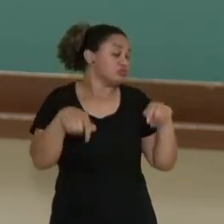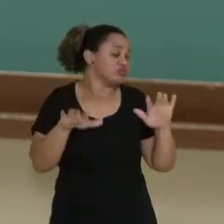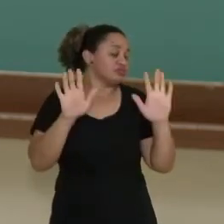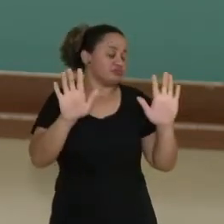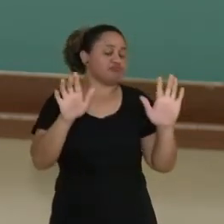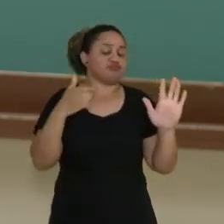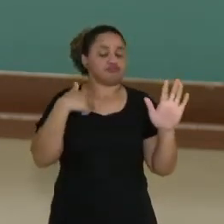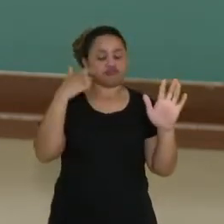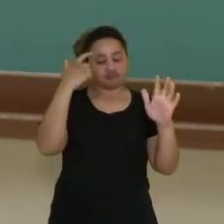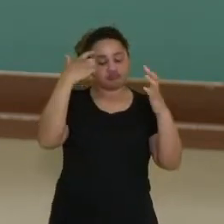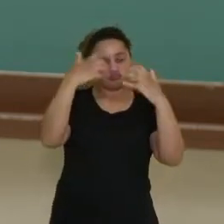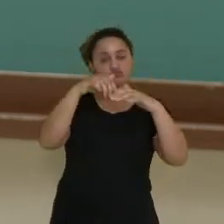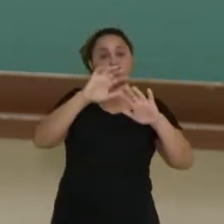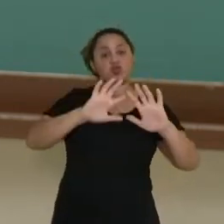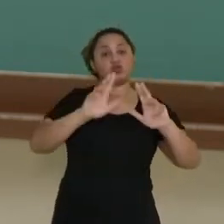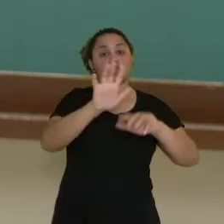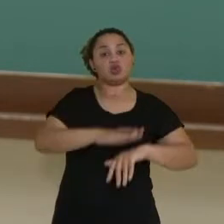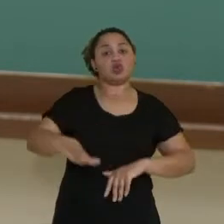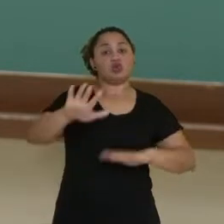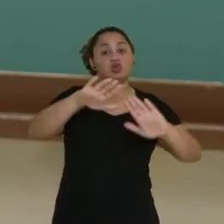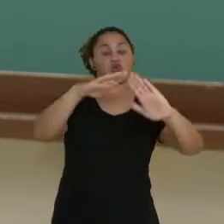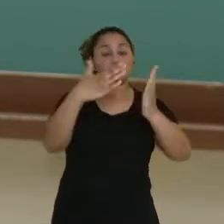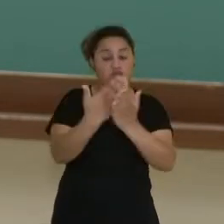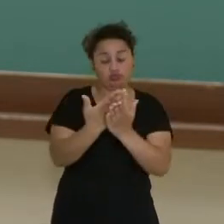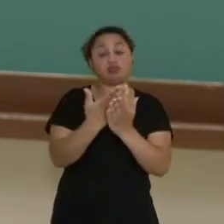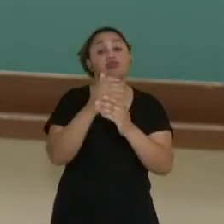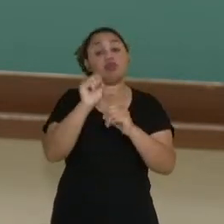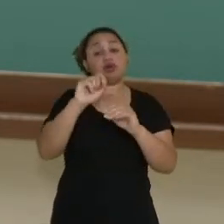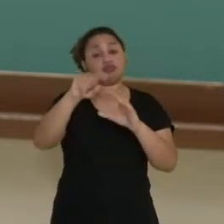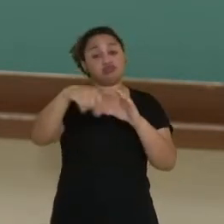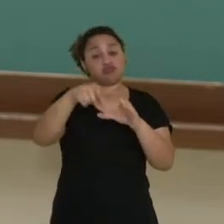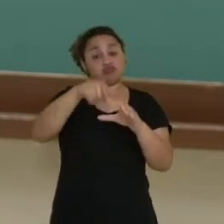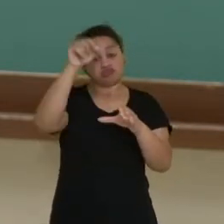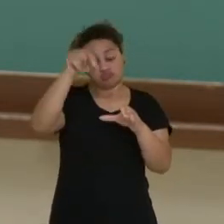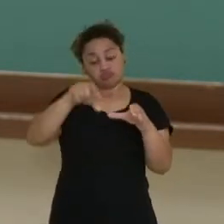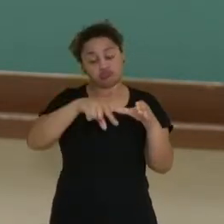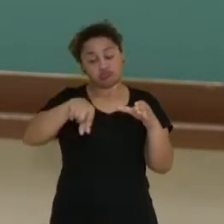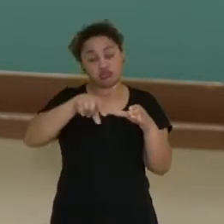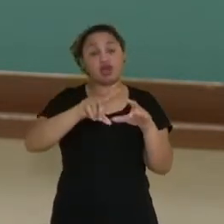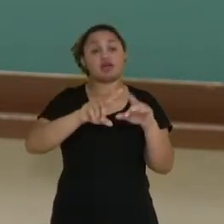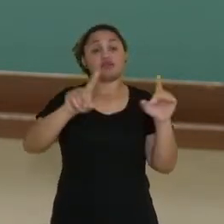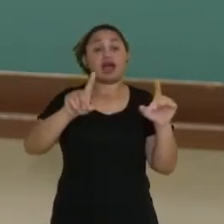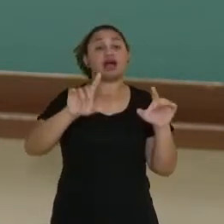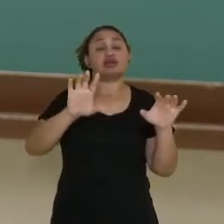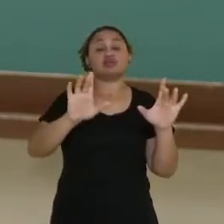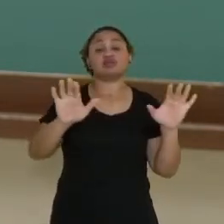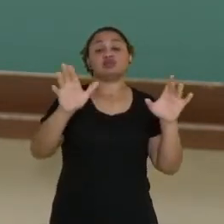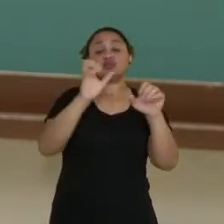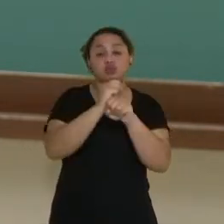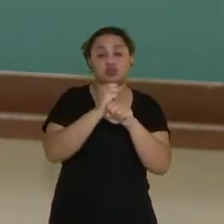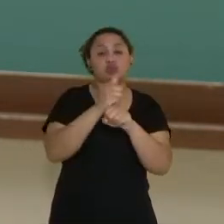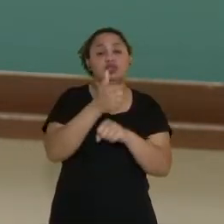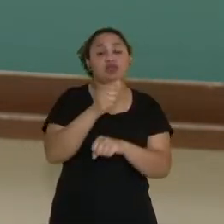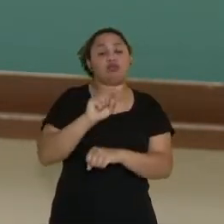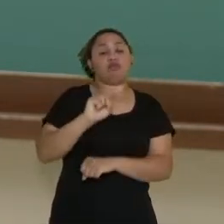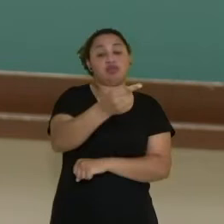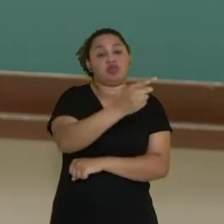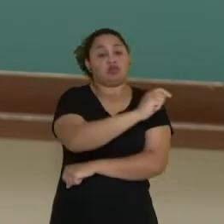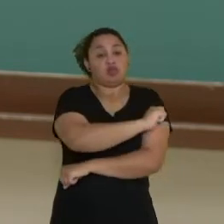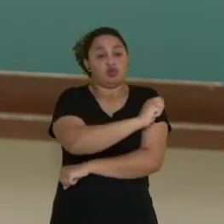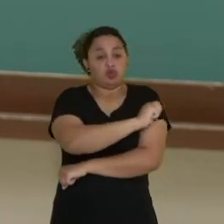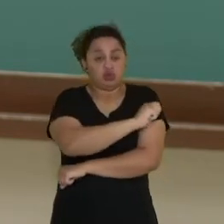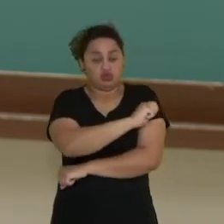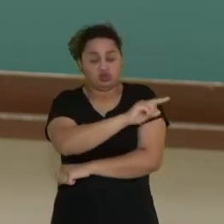Veja, toda a escola está concorrendo, né? Só que desse total de alunos, desses 1.000 estudantes que